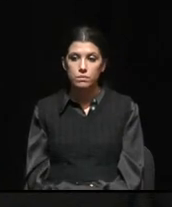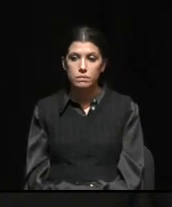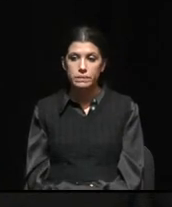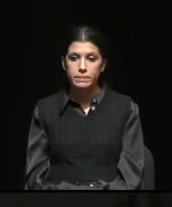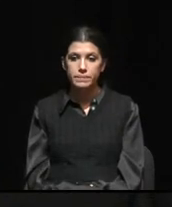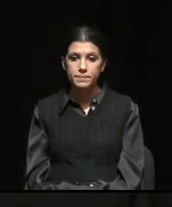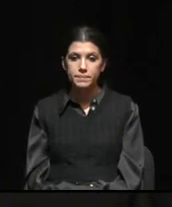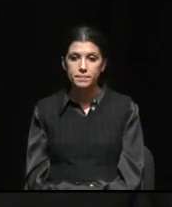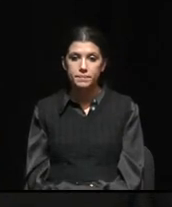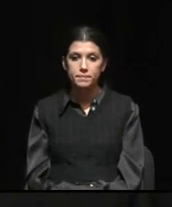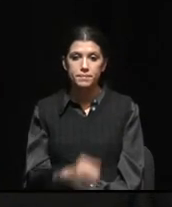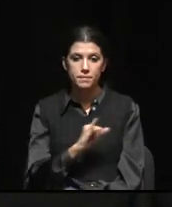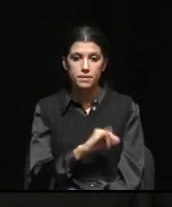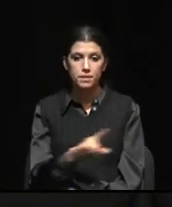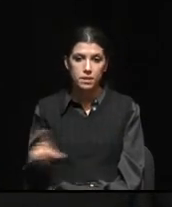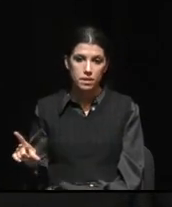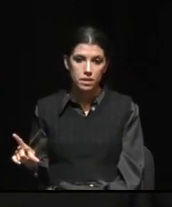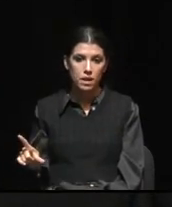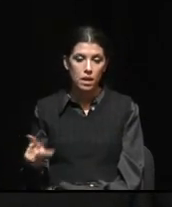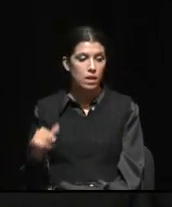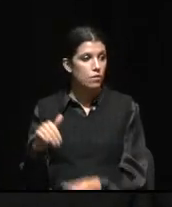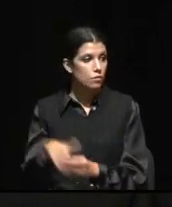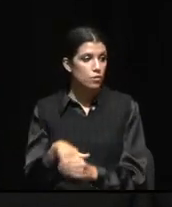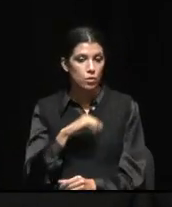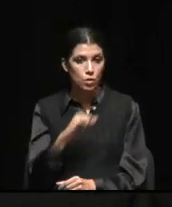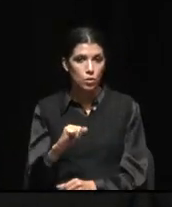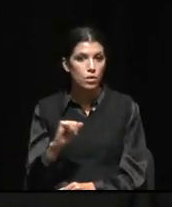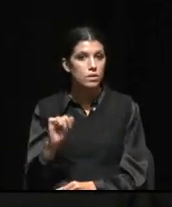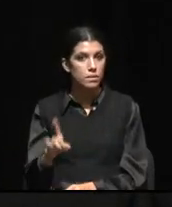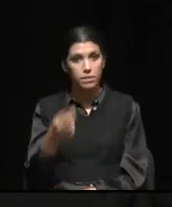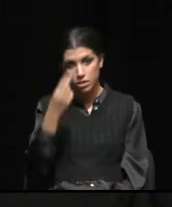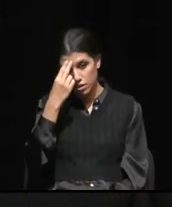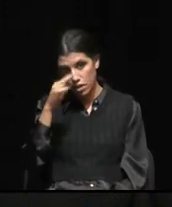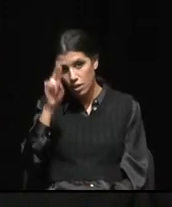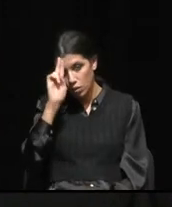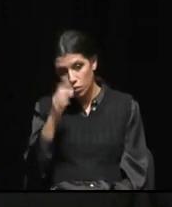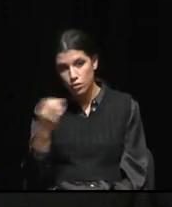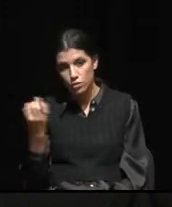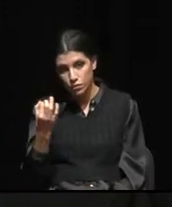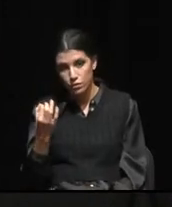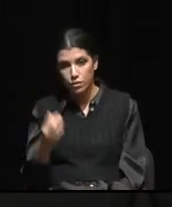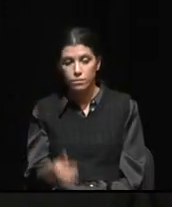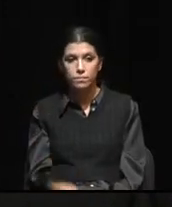a iniciativa Liberal tinha votado contra mas não era não estava